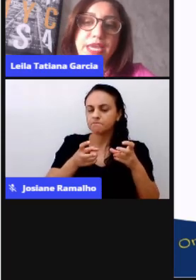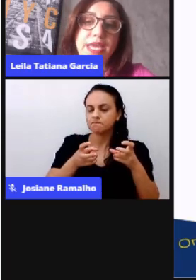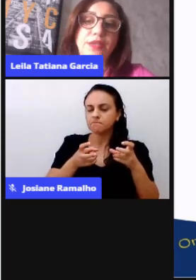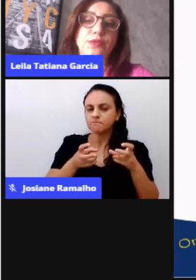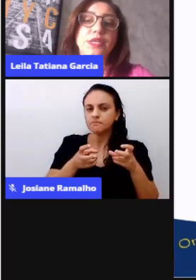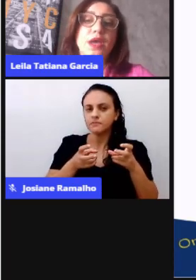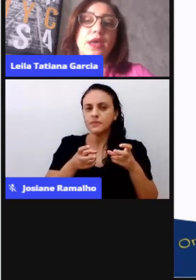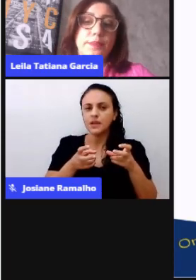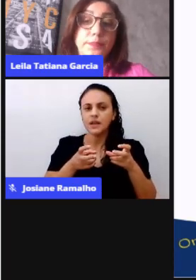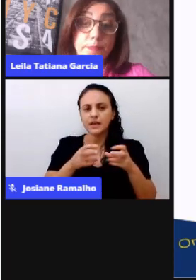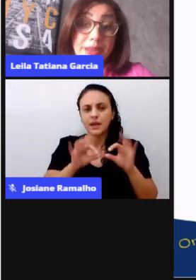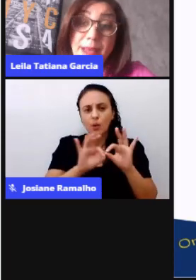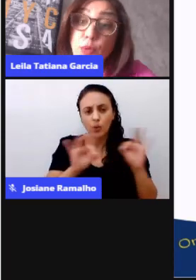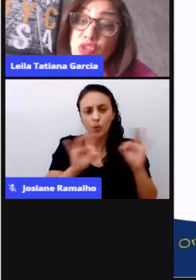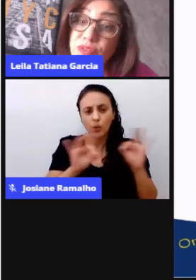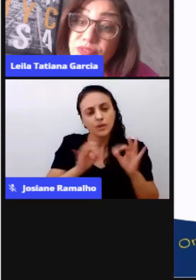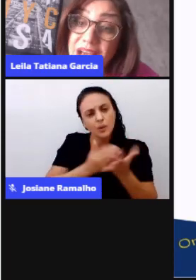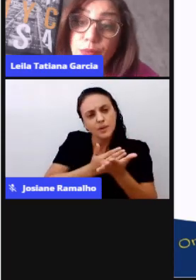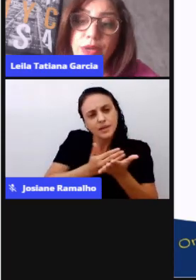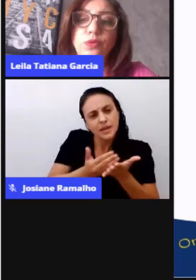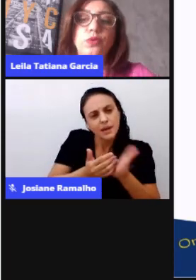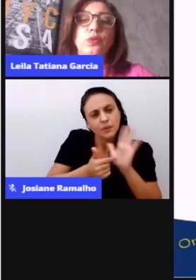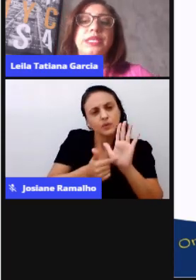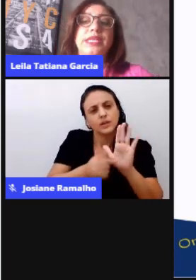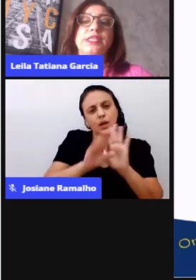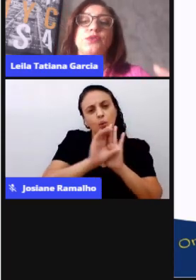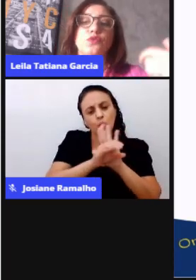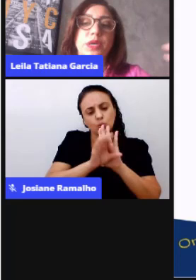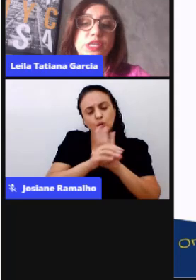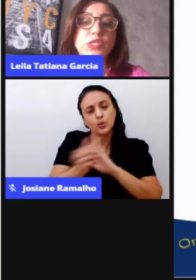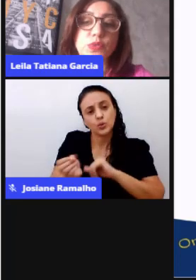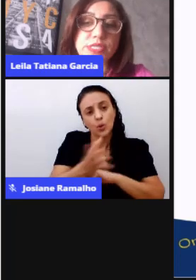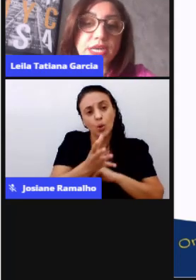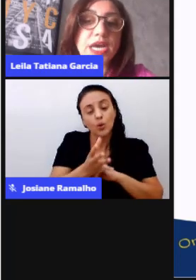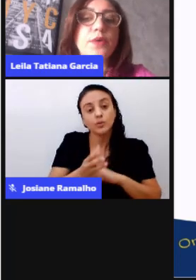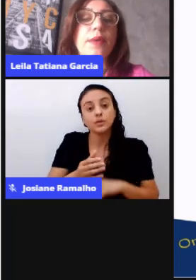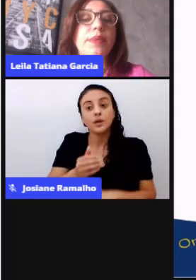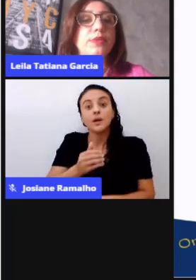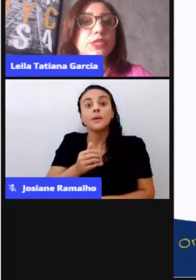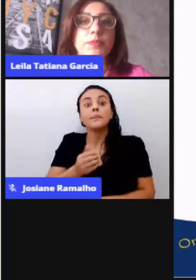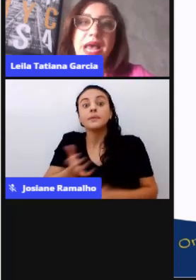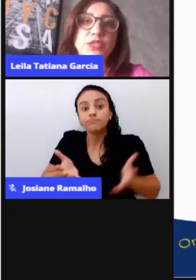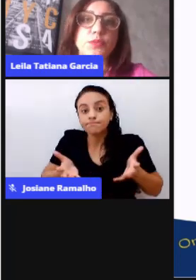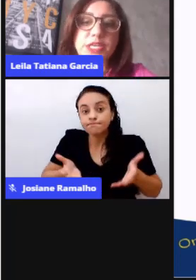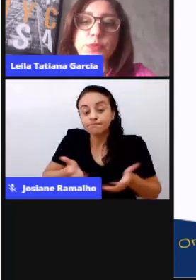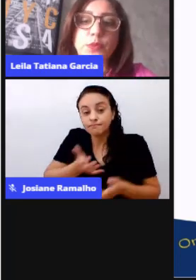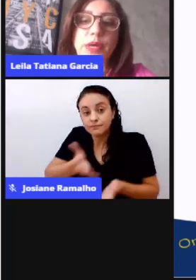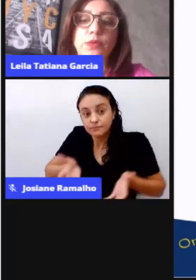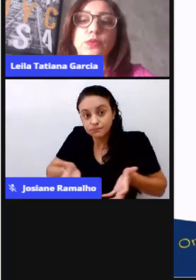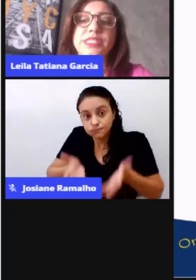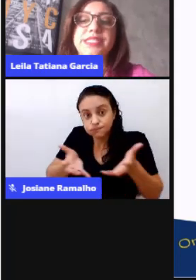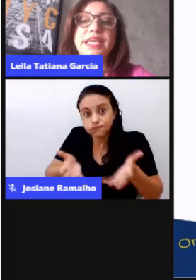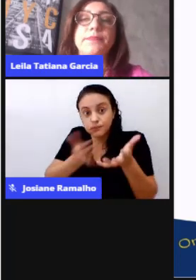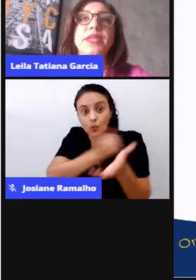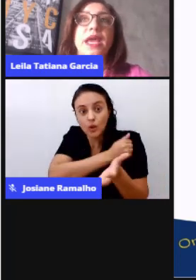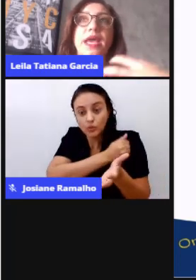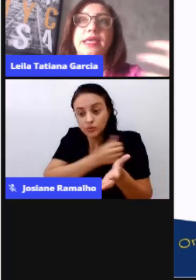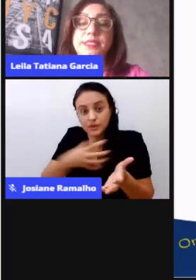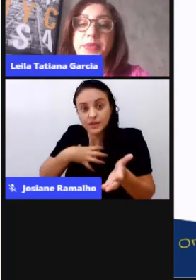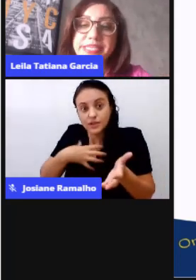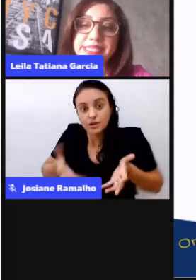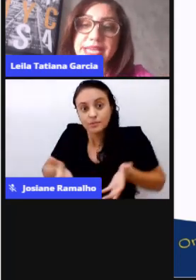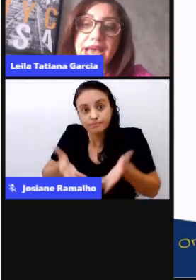novos conceitos, para motivar o aluno no início de uma discussão, abrindo espaço mesmo para o aluno